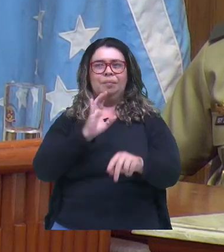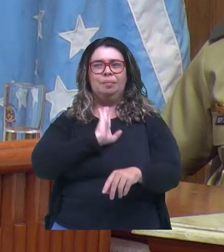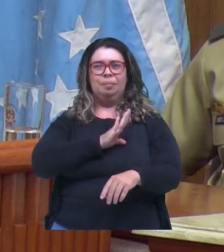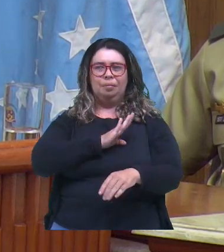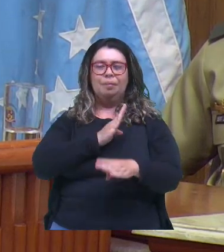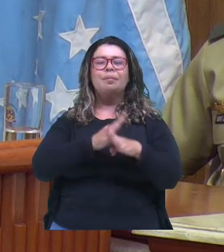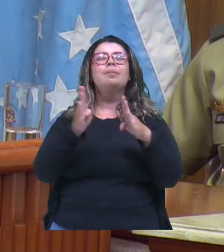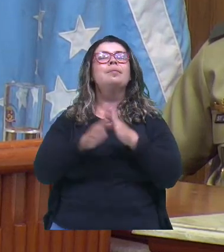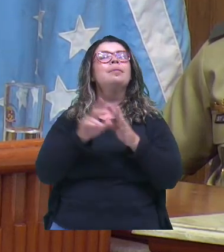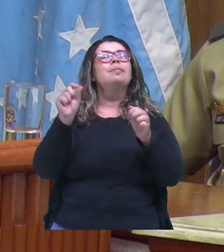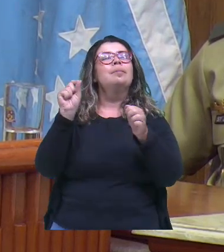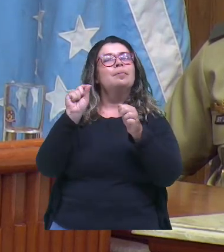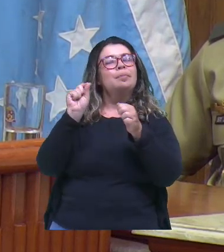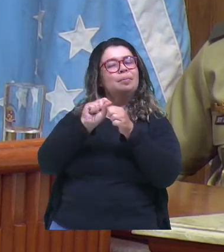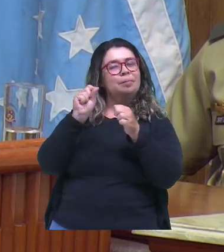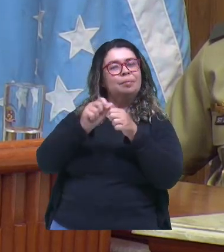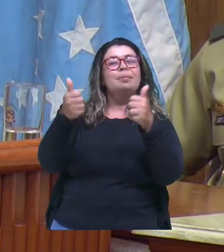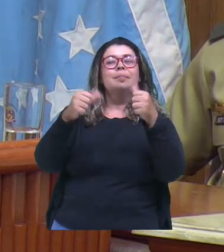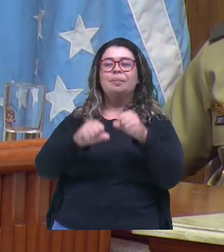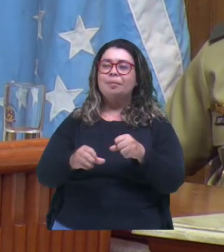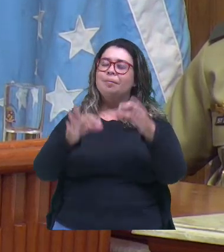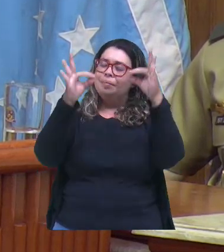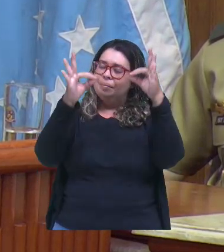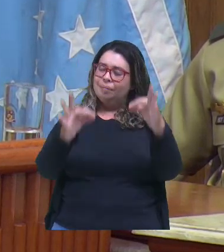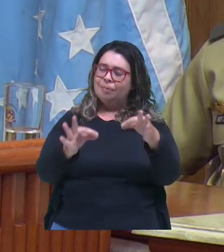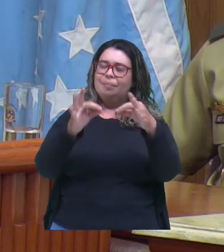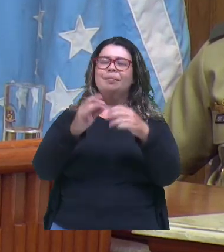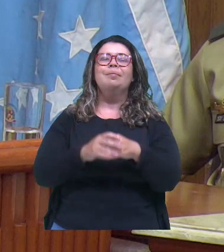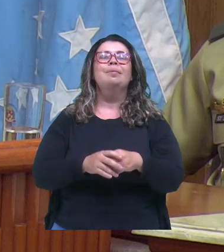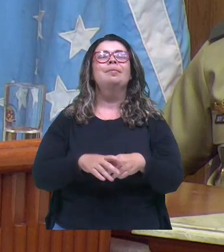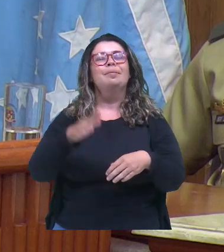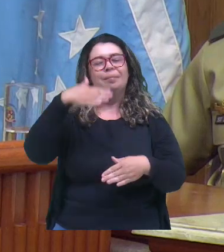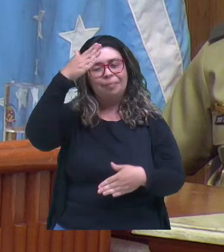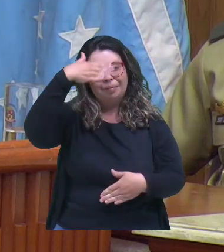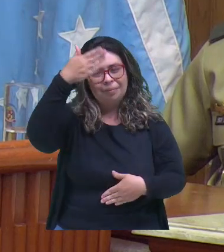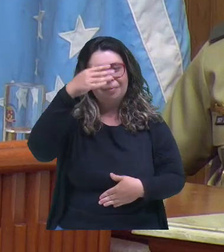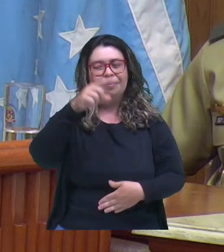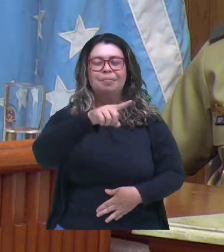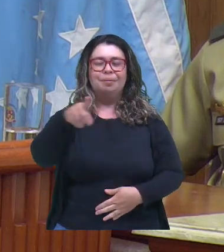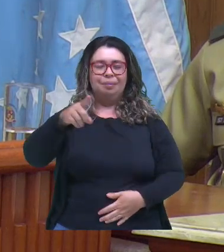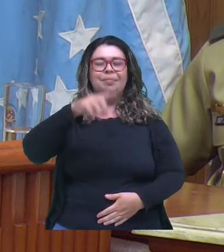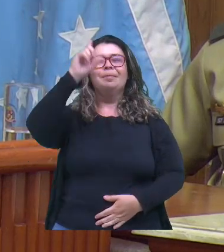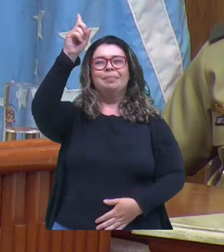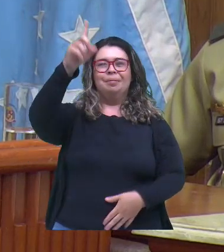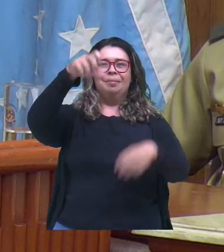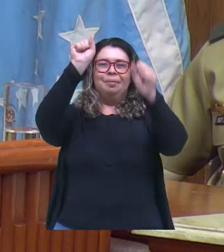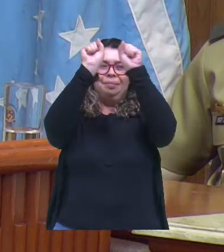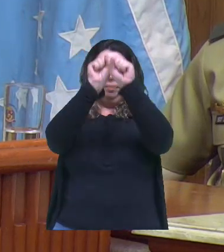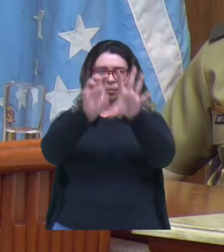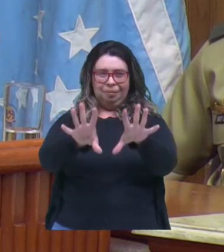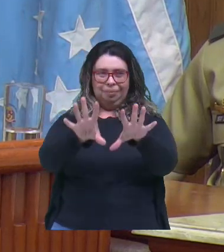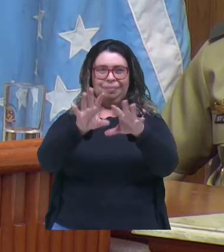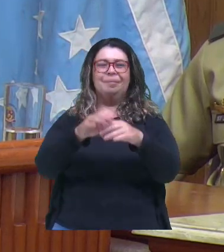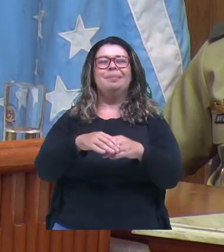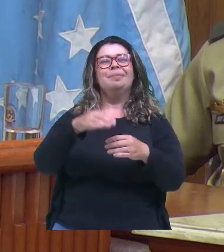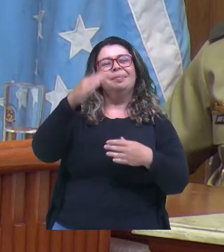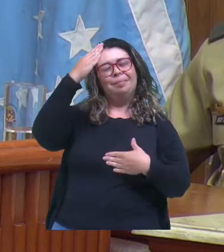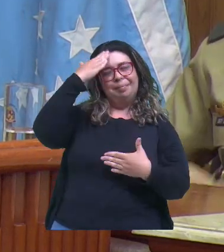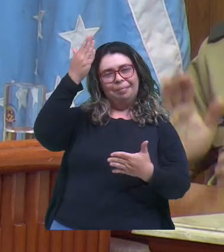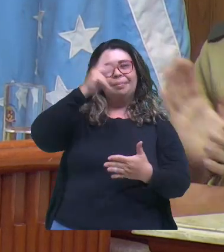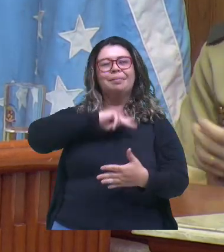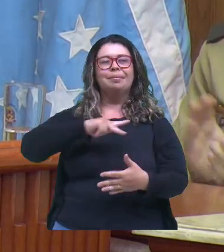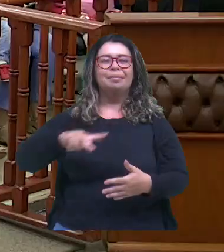fizer será bem sucedido. Então, hoje é uma homenagem para vocês, que Deus abençoe e prospere a vida de vocês. Obrigado, senhor